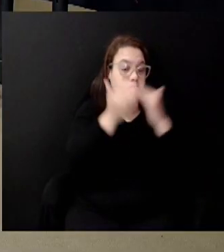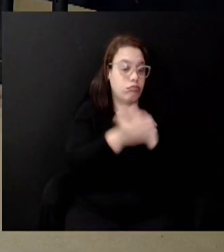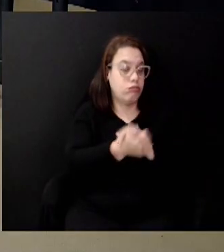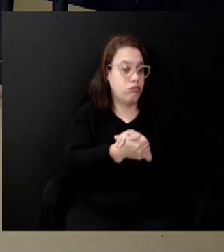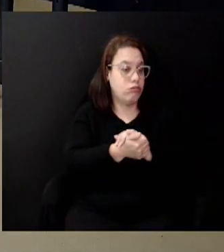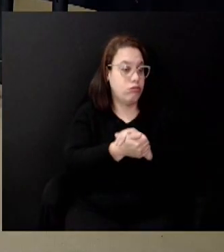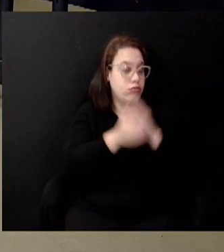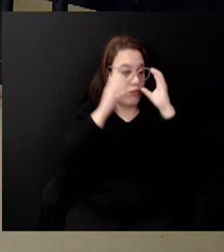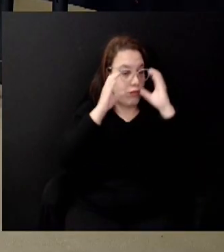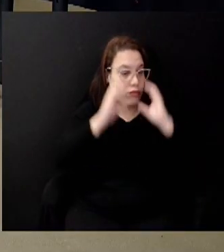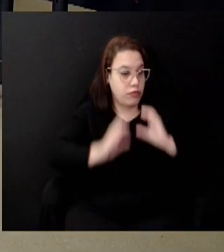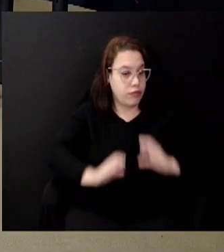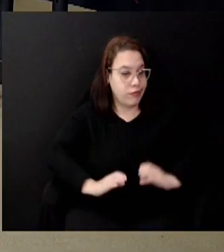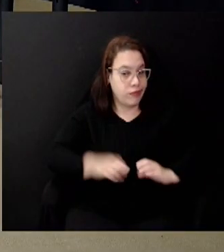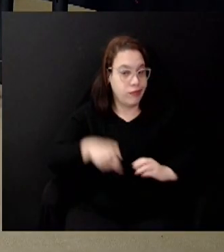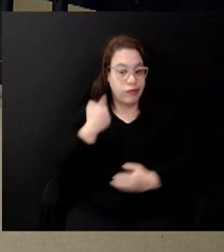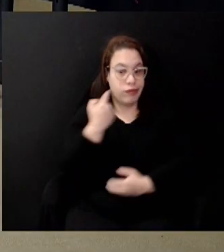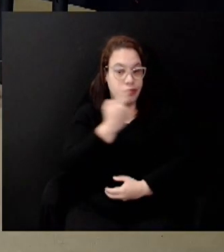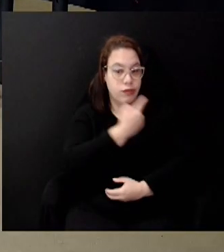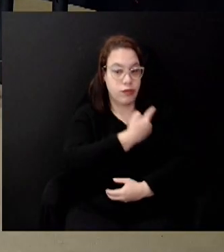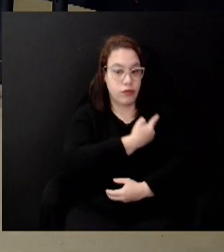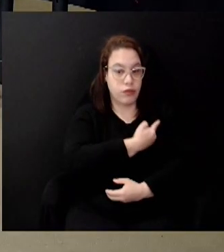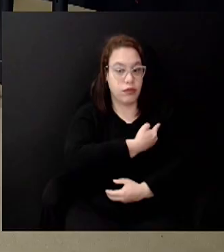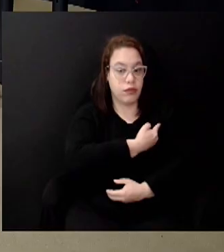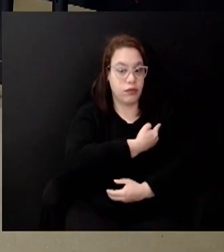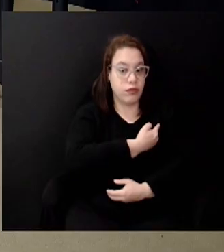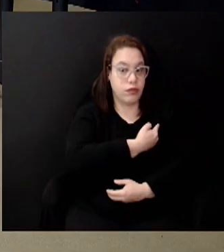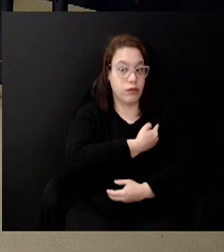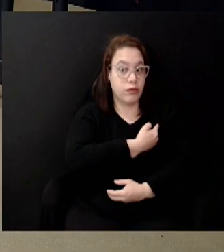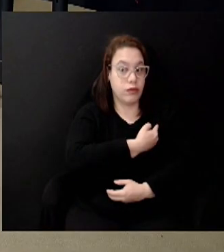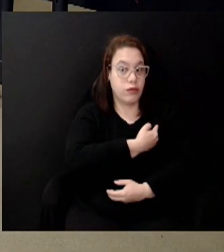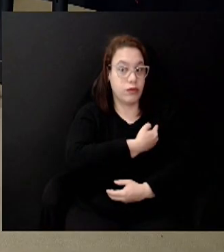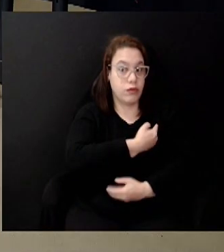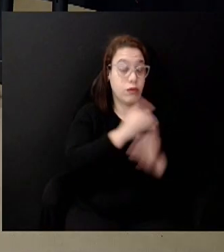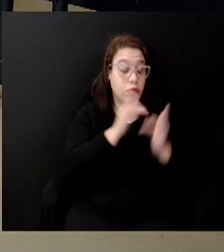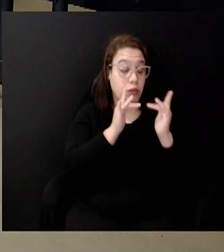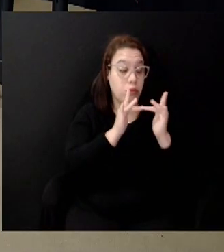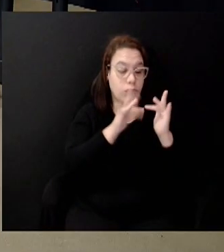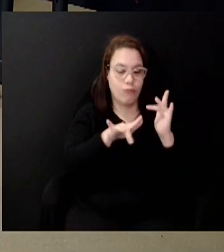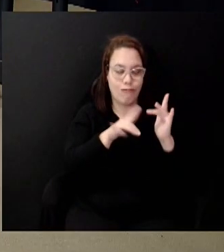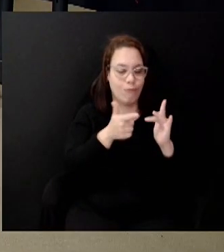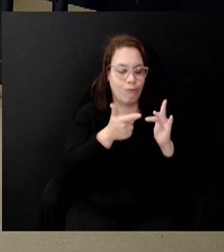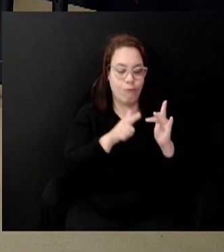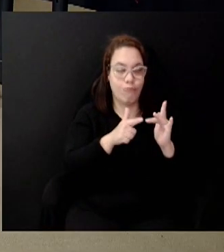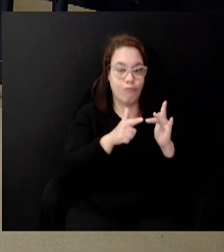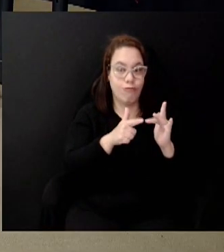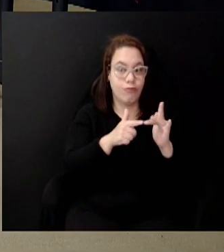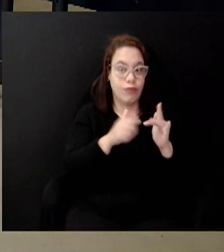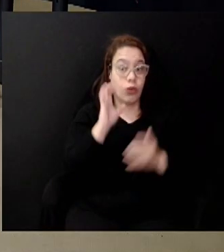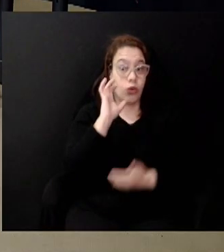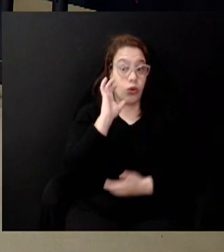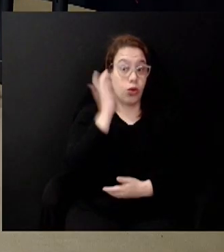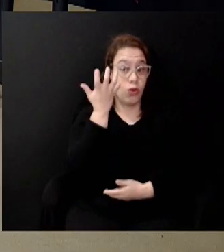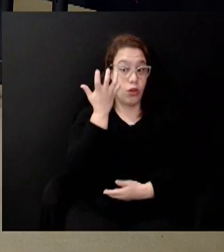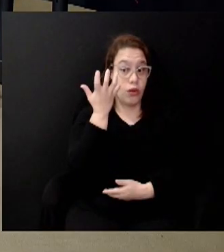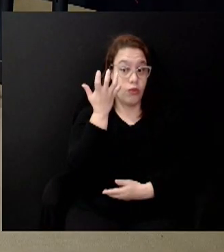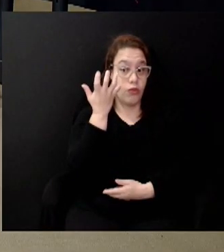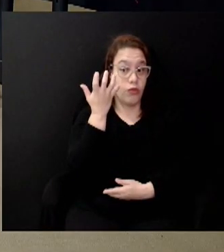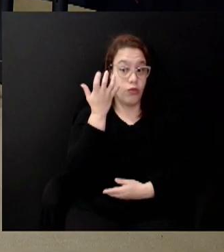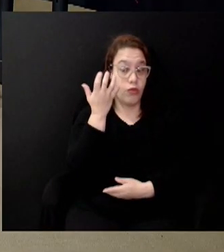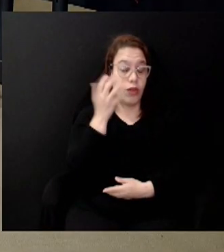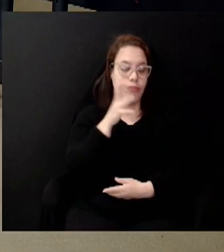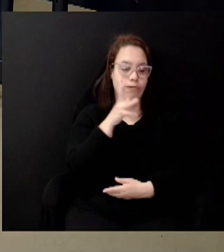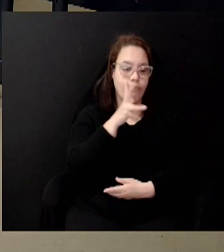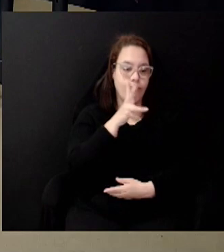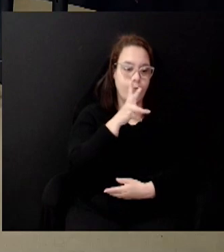cognitivo-comportamental traz para a gente sobre essa desconexão que está acontecendo a passos lentos, mas que